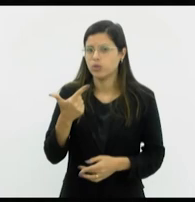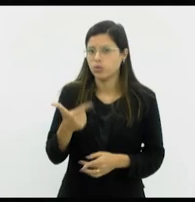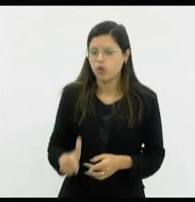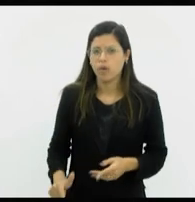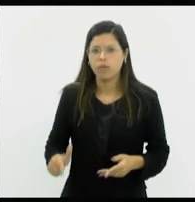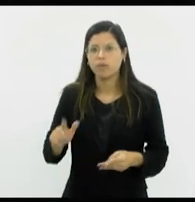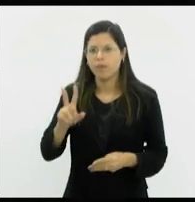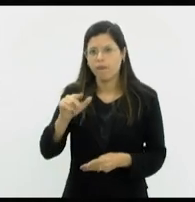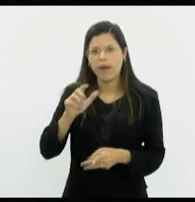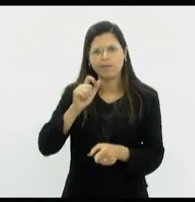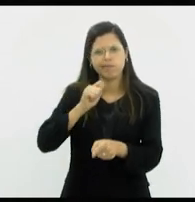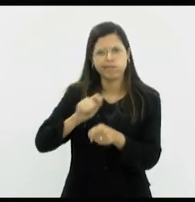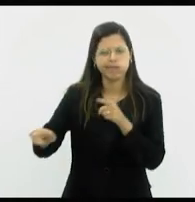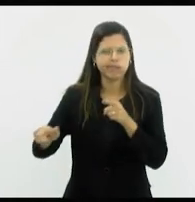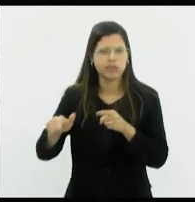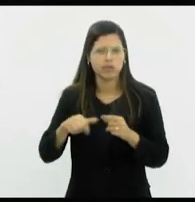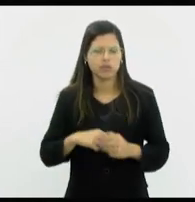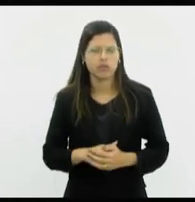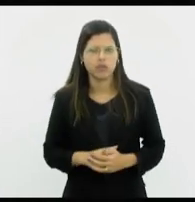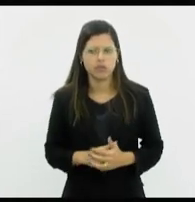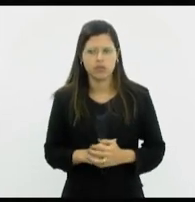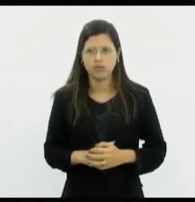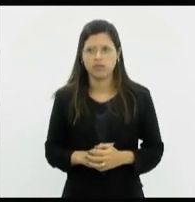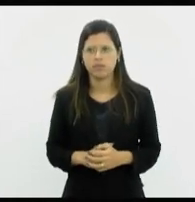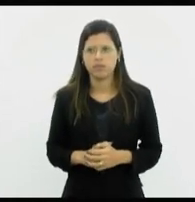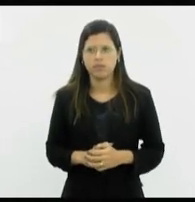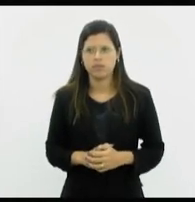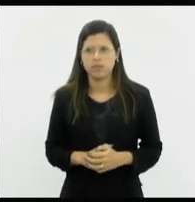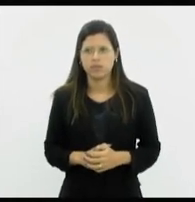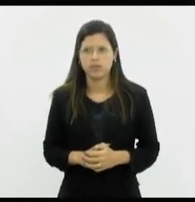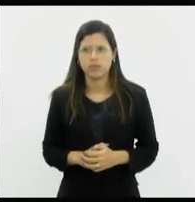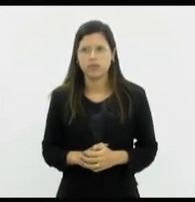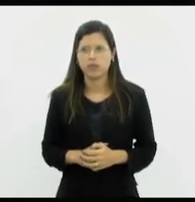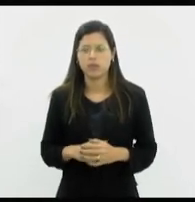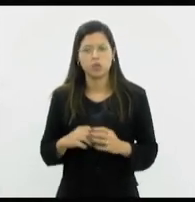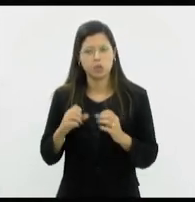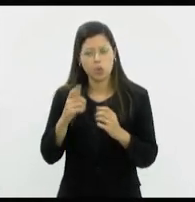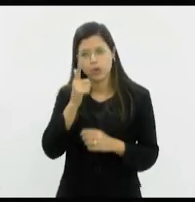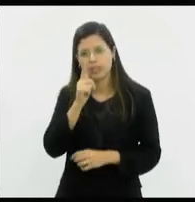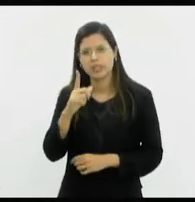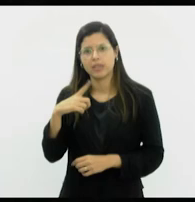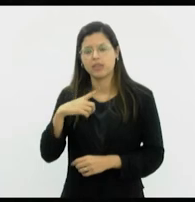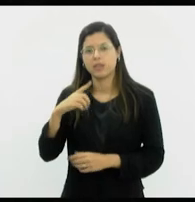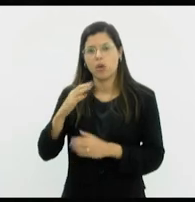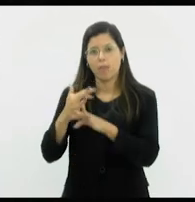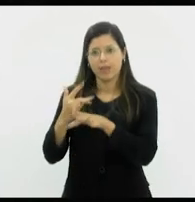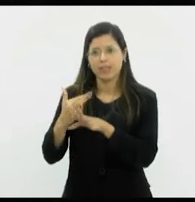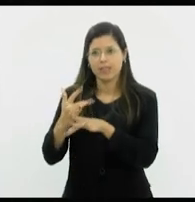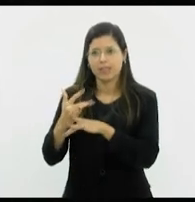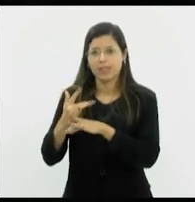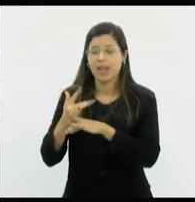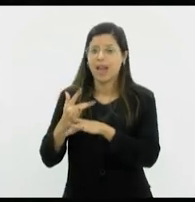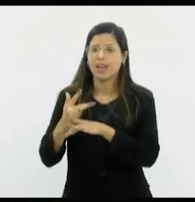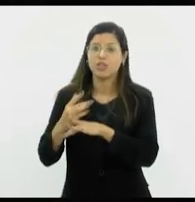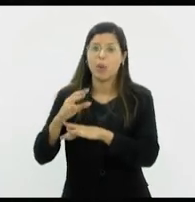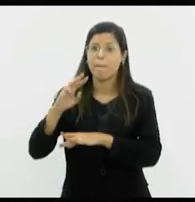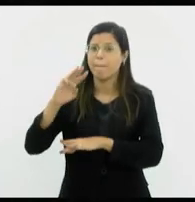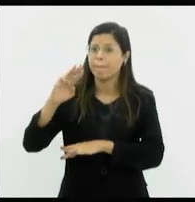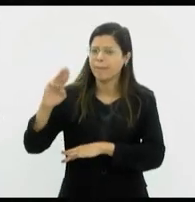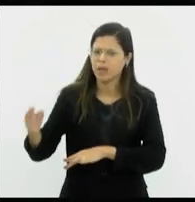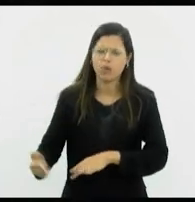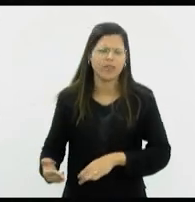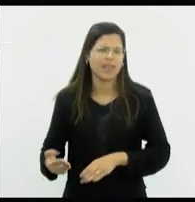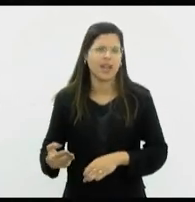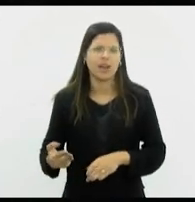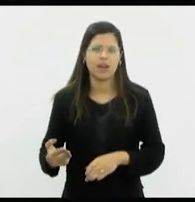extirpados de lá, para que a gente possa ter uma cidade que é multibilionária, capaz de